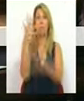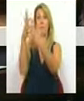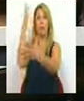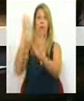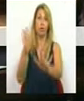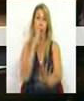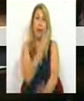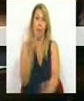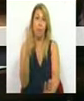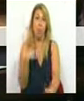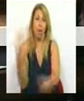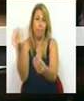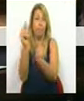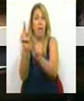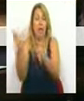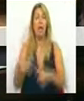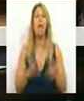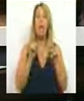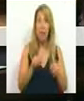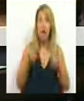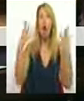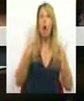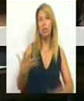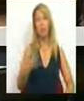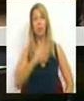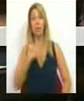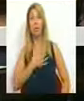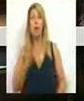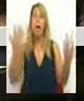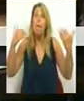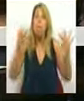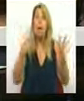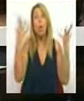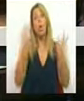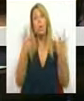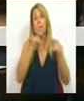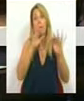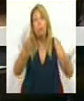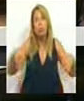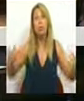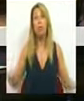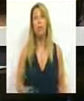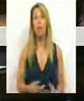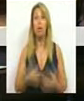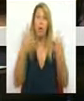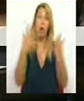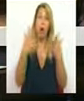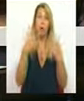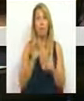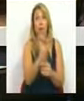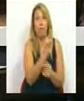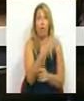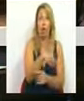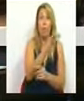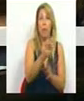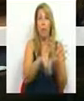que este não era o orçamento que queria, mas é o orçamento possível. É o orçamento que é do PS, sempre